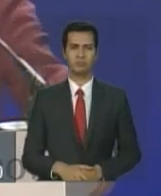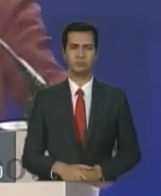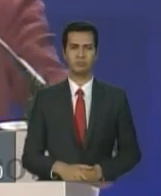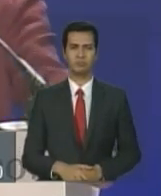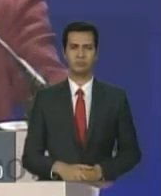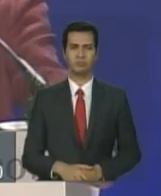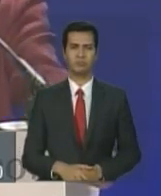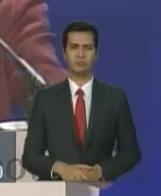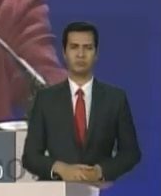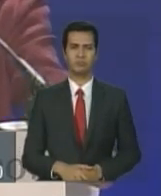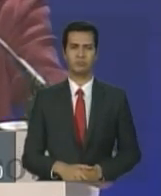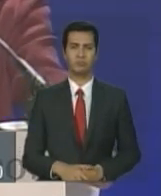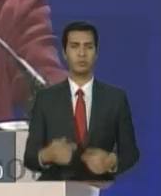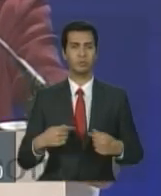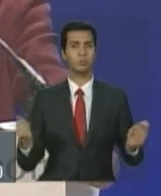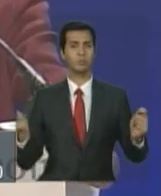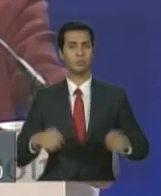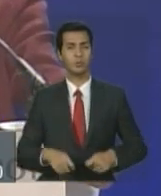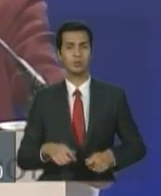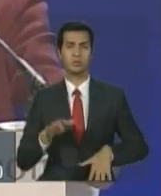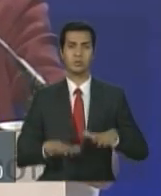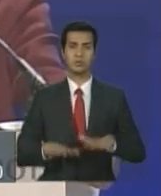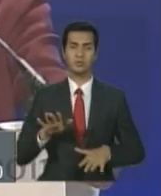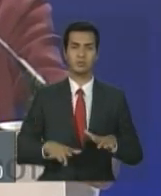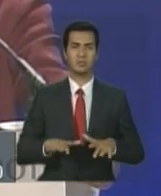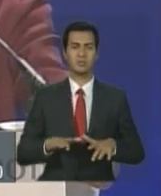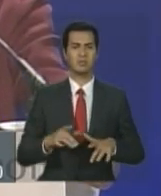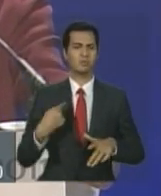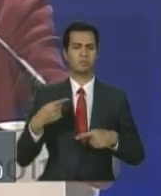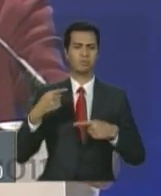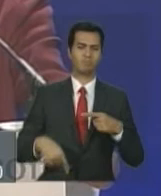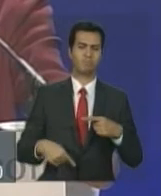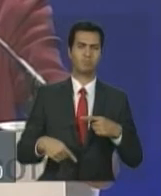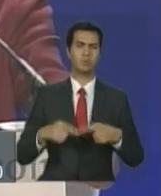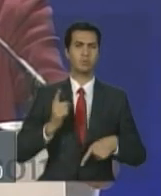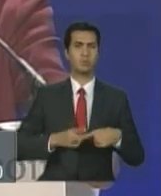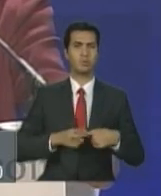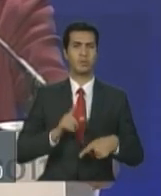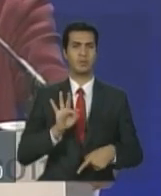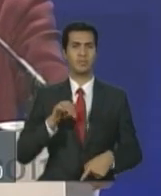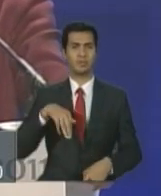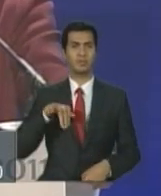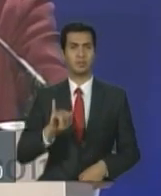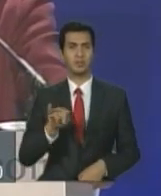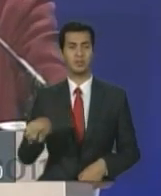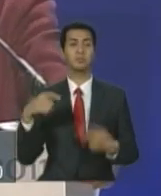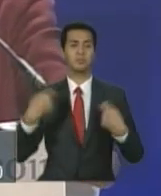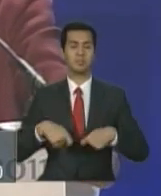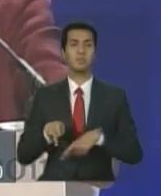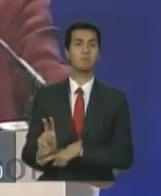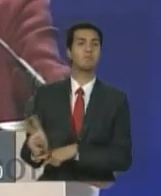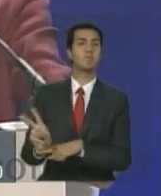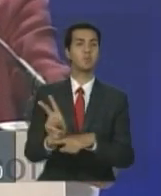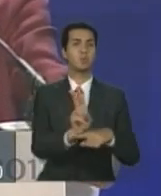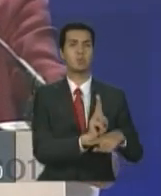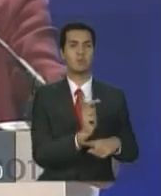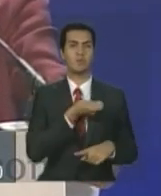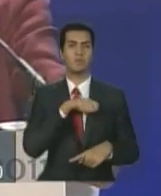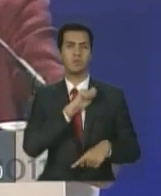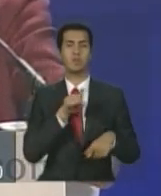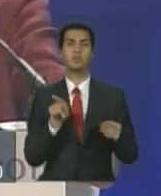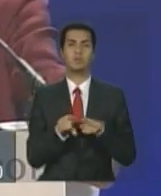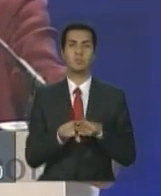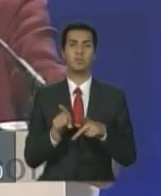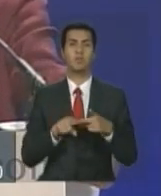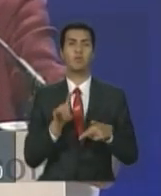muitas vezes, de que acho que o Fundo Monetário tem de monitorar a consolidação fiscal e fluxos financeiros,